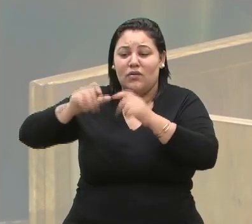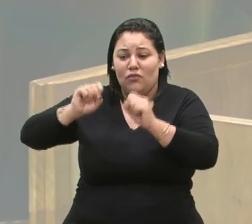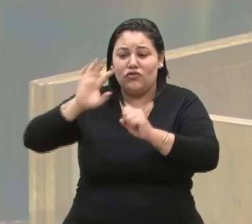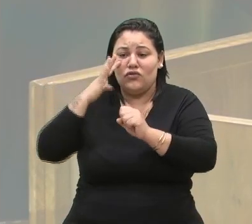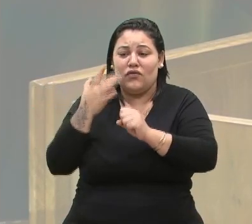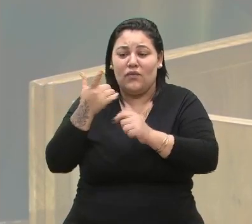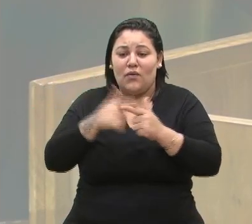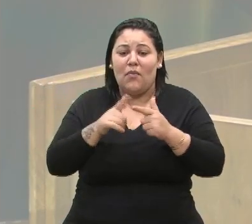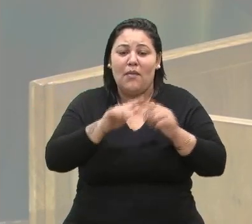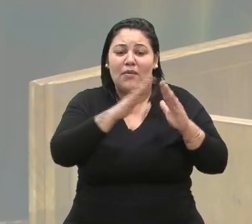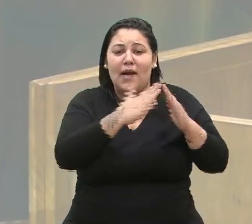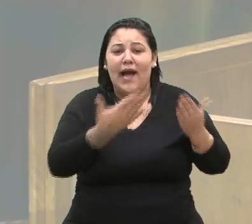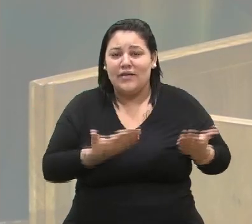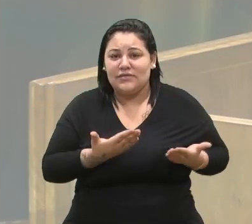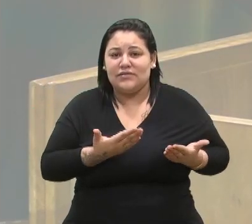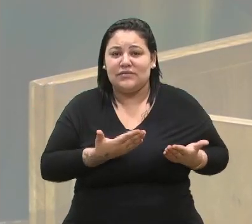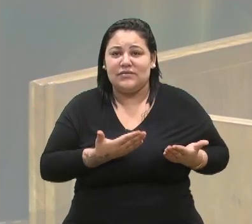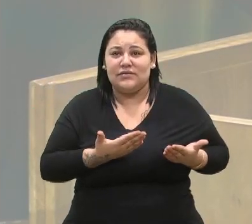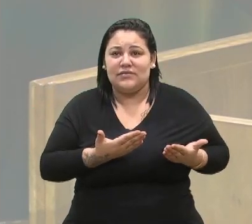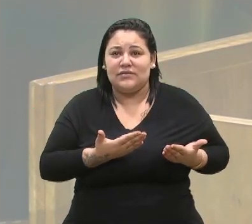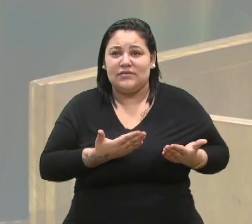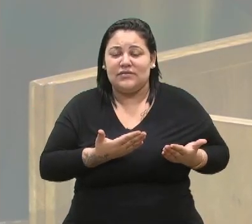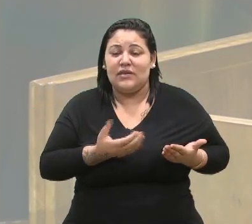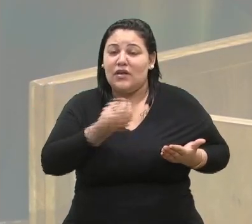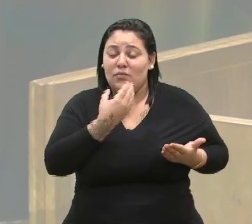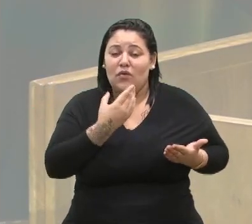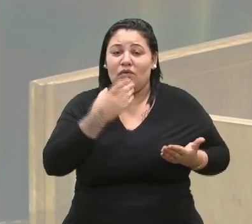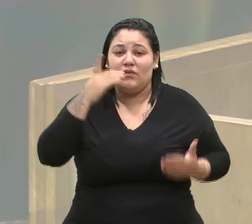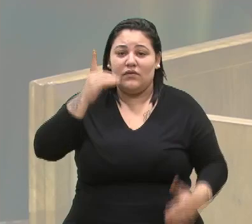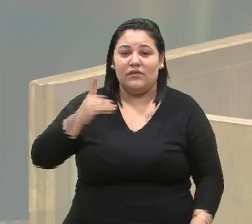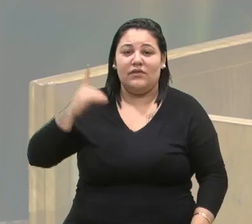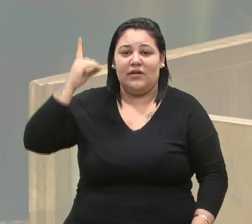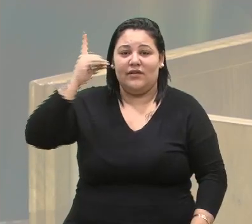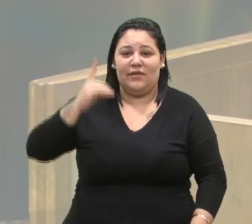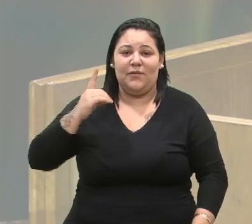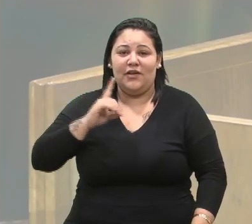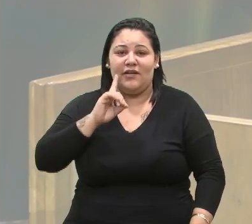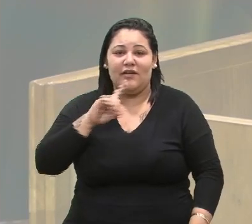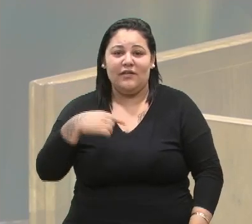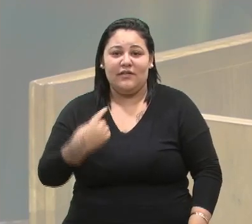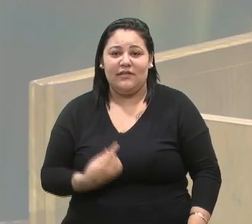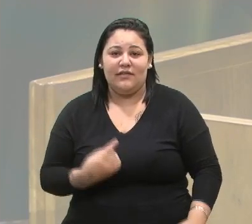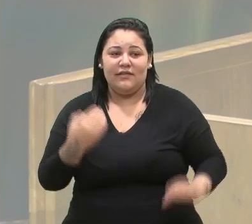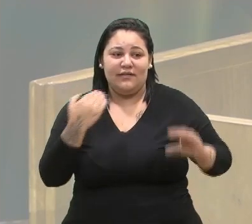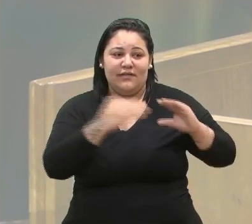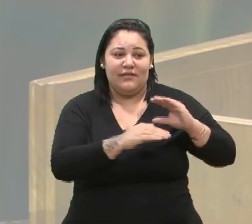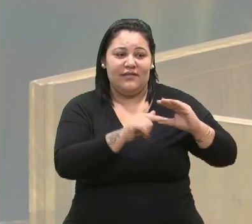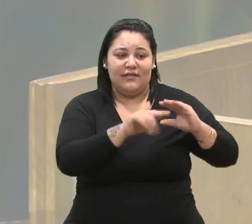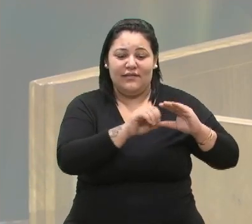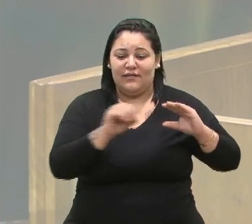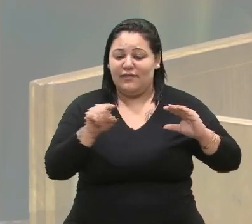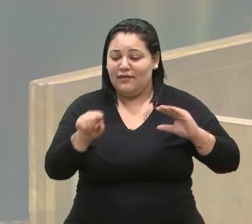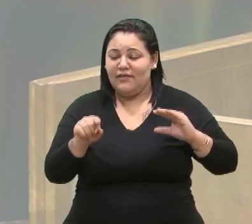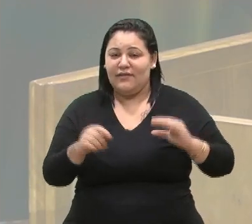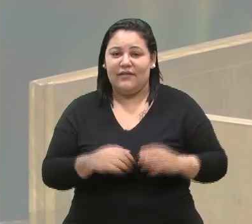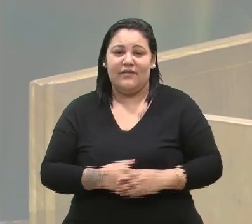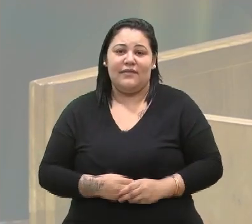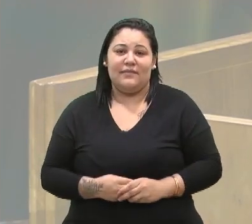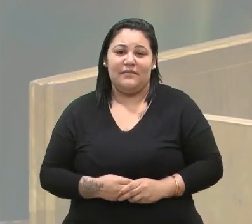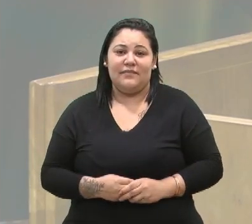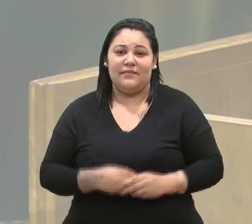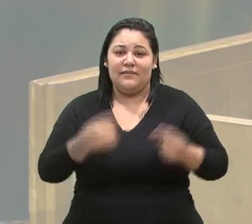casa. E que bom que a deputada Denise encaminhou 700 mil para o fundo, com